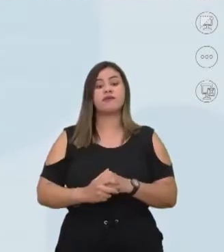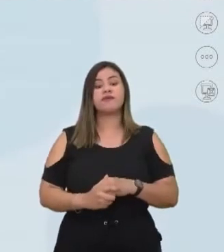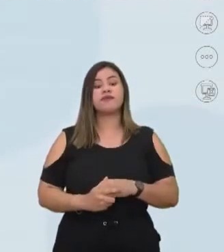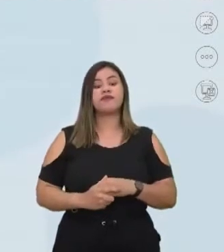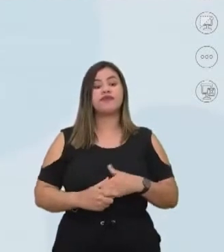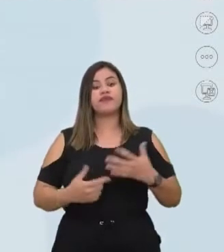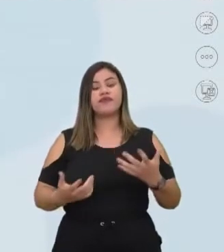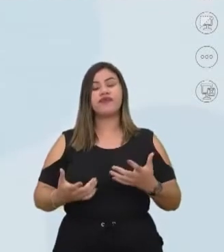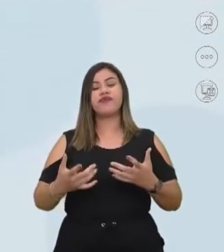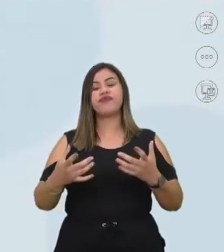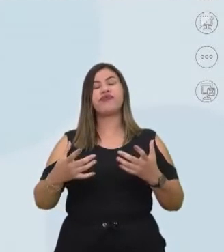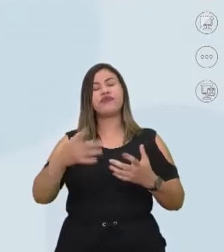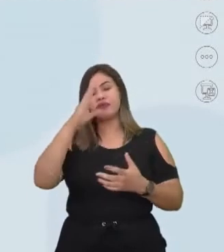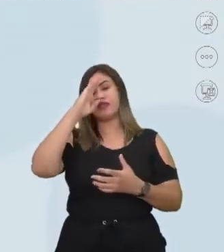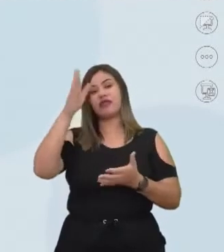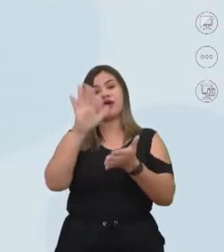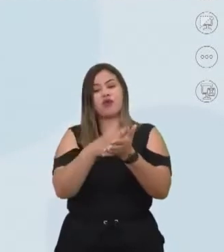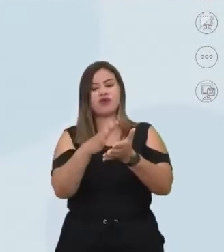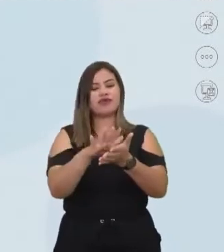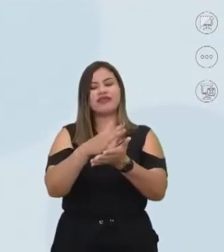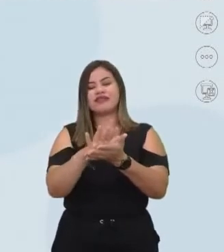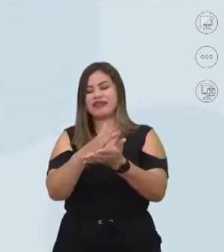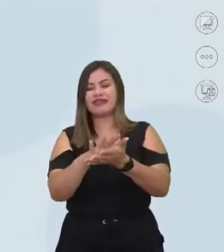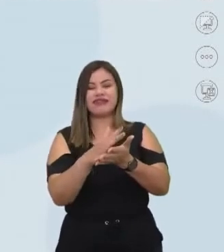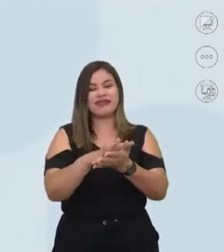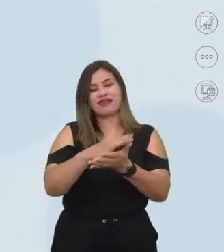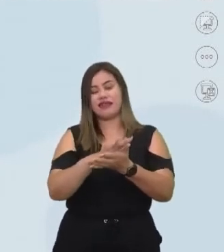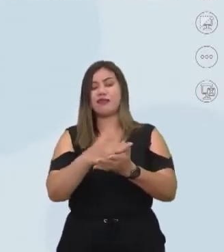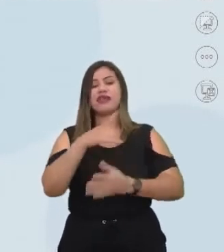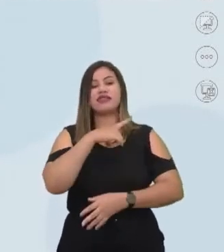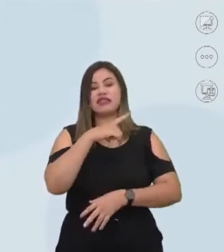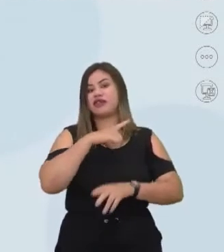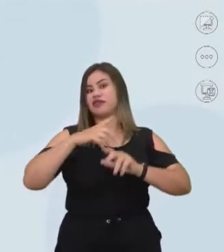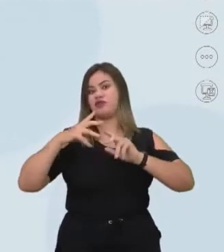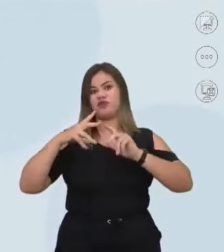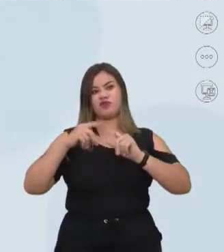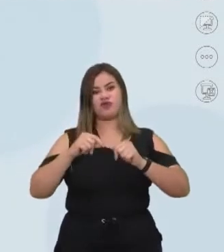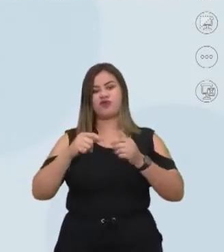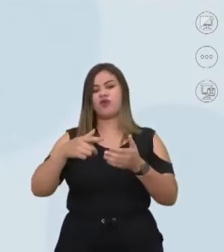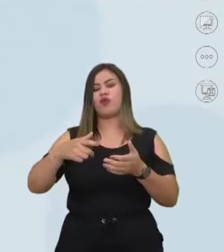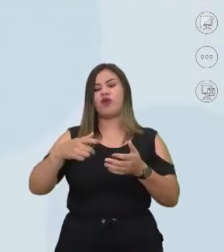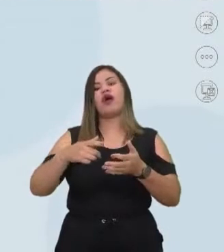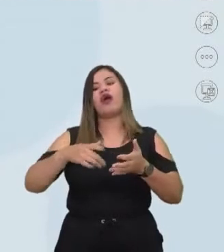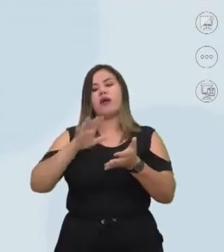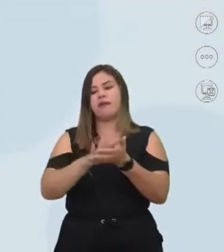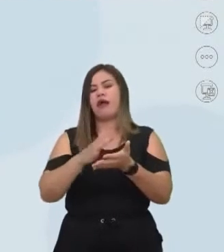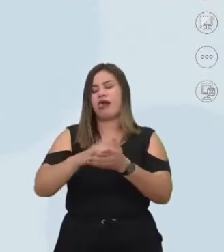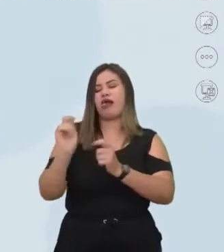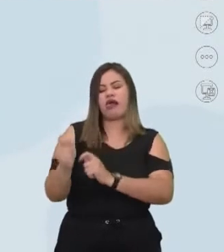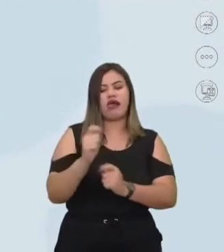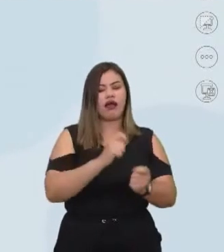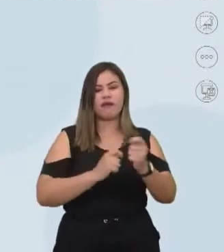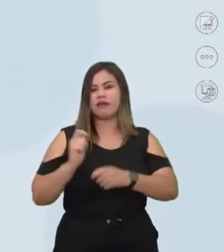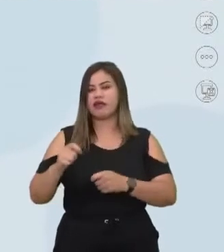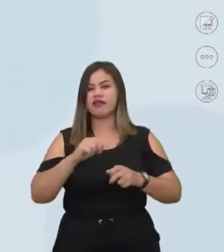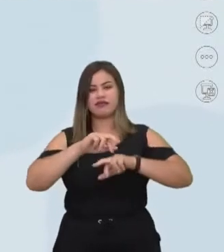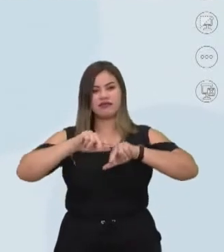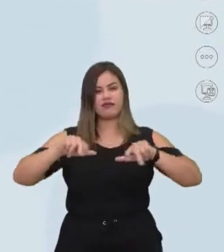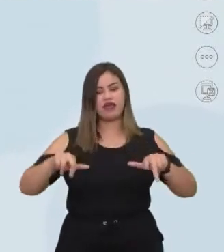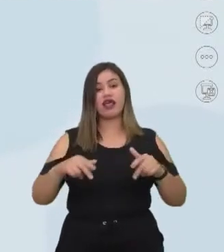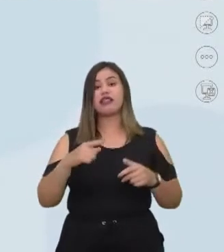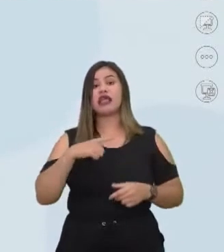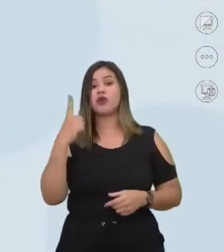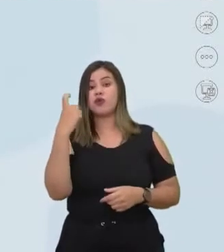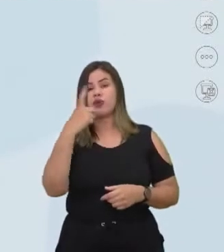tem, né? Principalmente no samba, né, gente? No samba, praticamente todos são percussionistas, né? Você tem somente um no